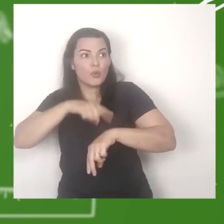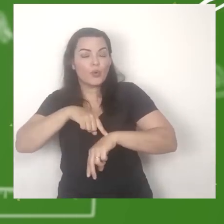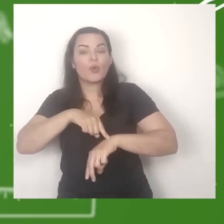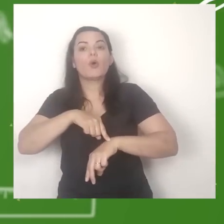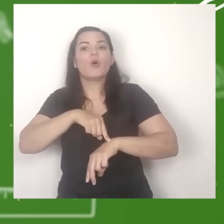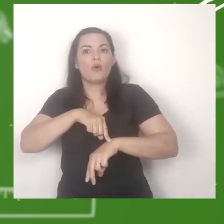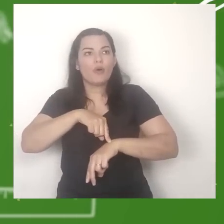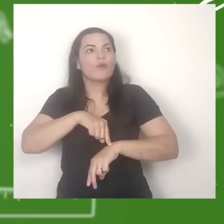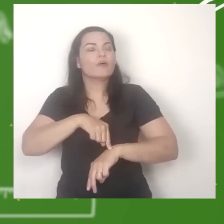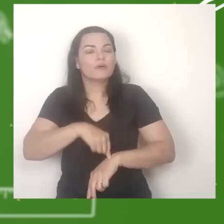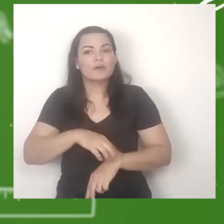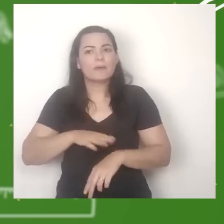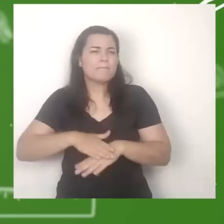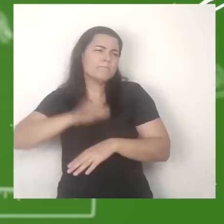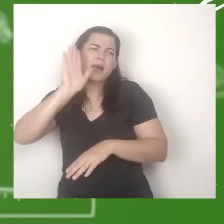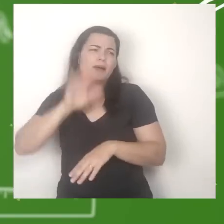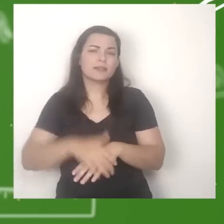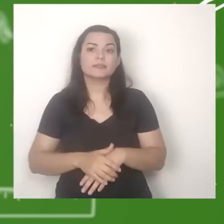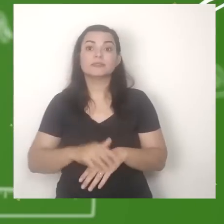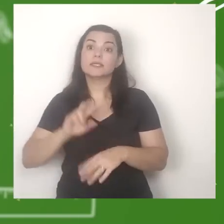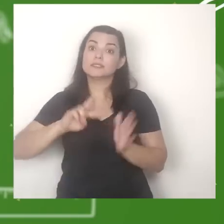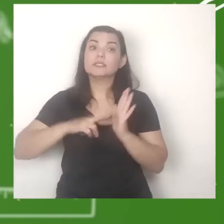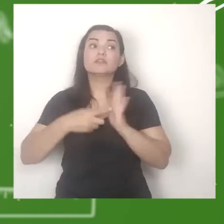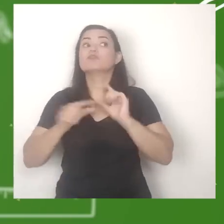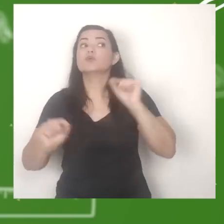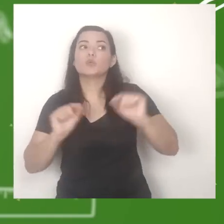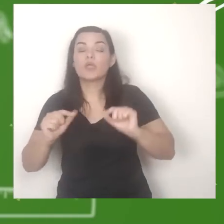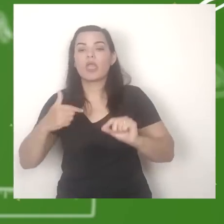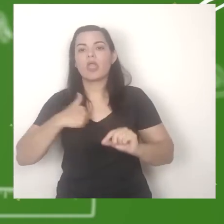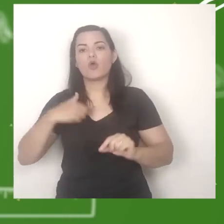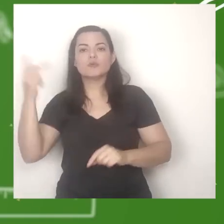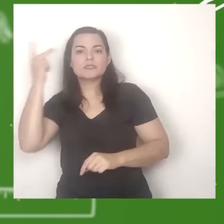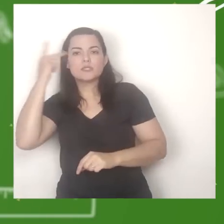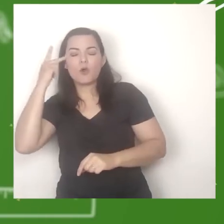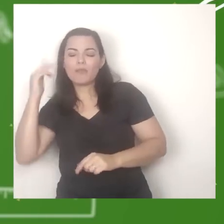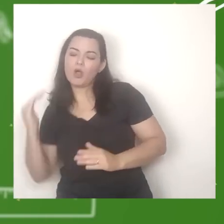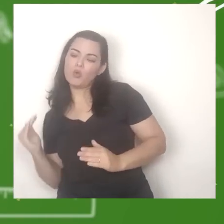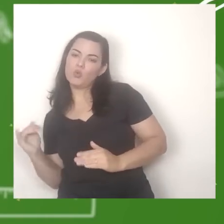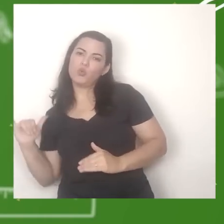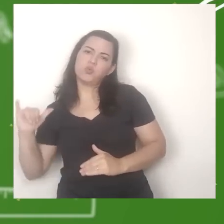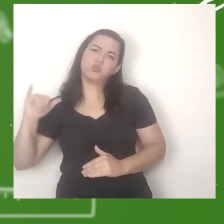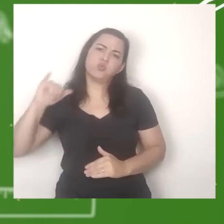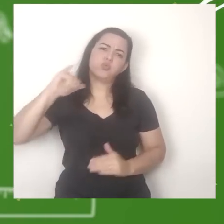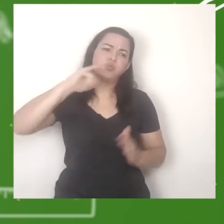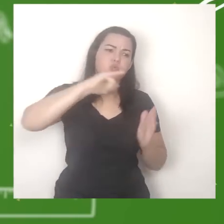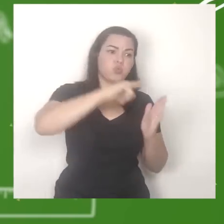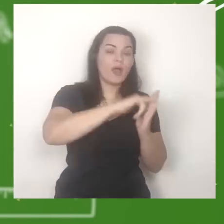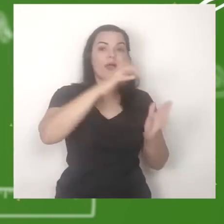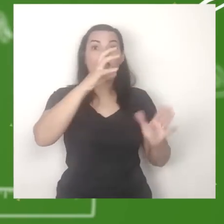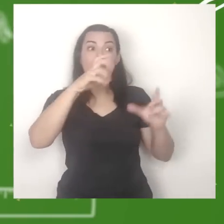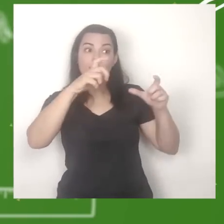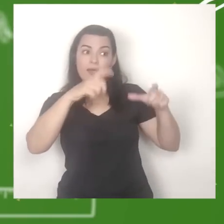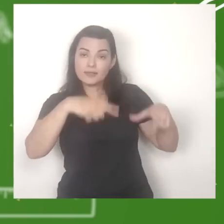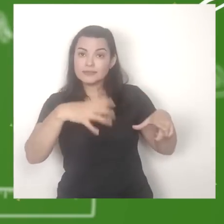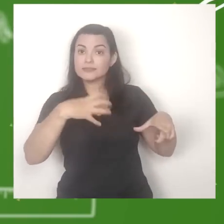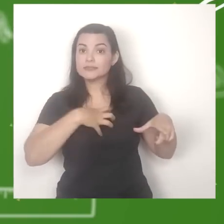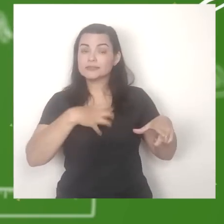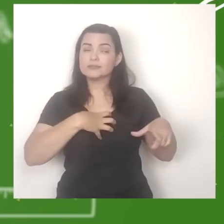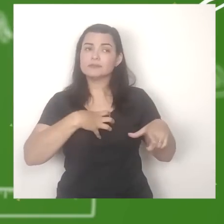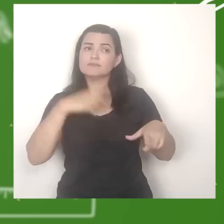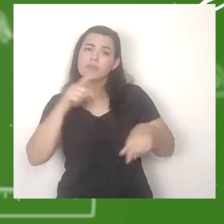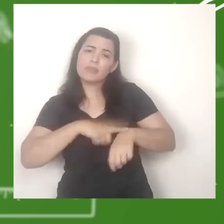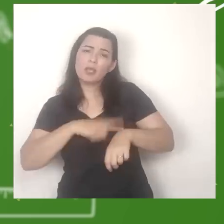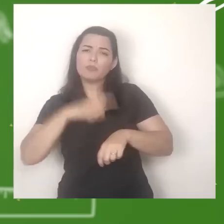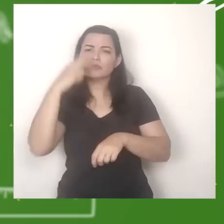hora, Kika. Isso quer dizer que eu posso viajar de São Paulo até Salvador em pouco mais de 2